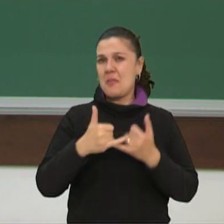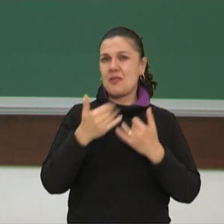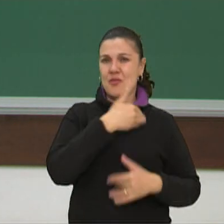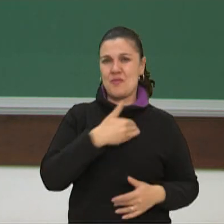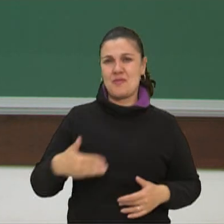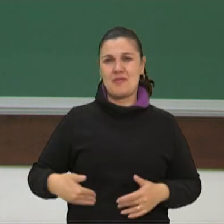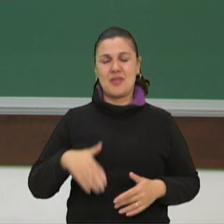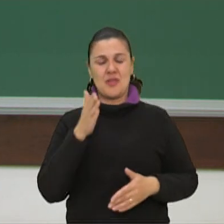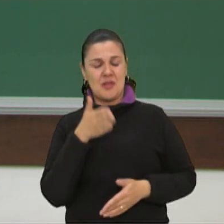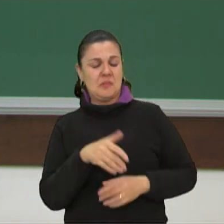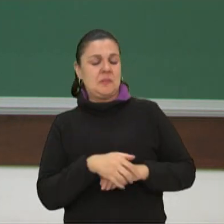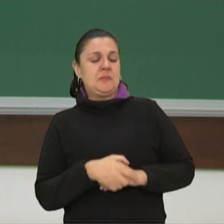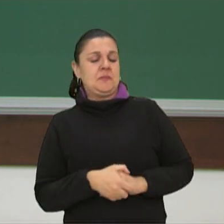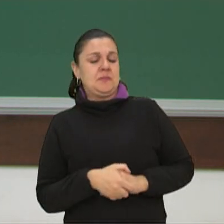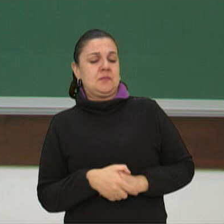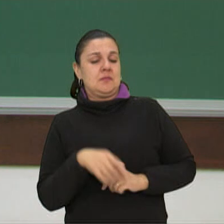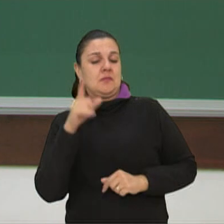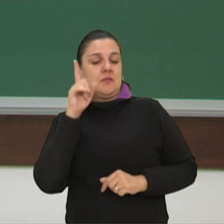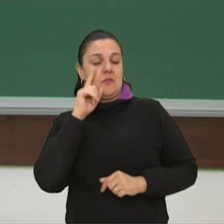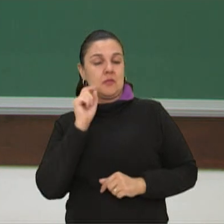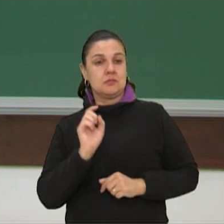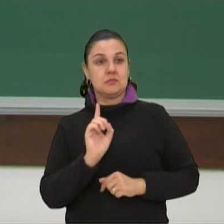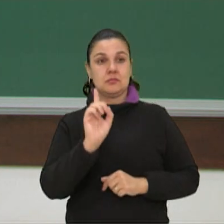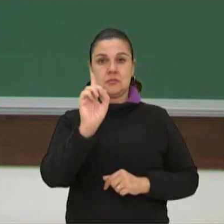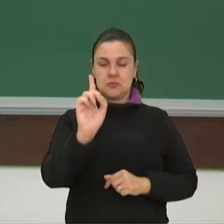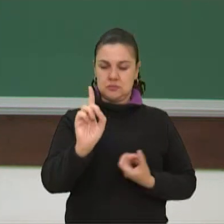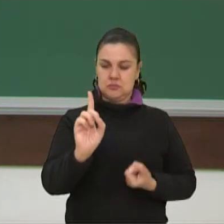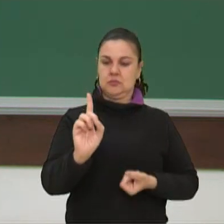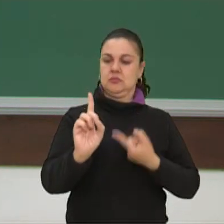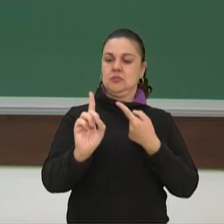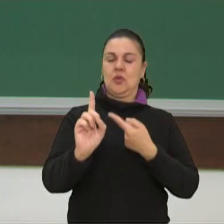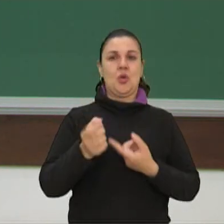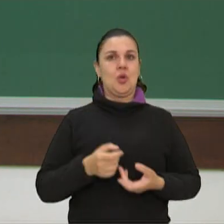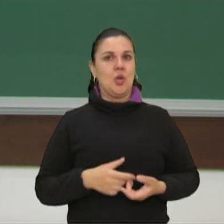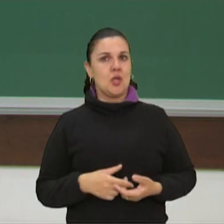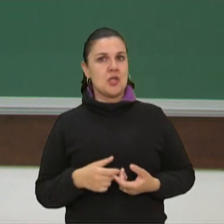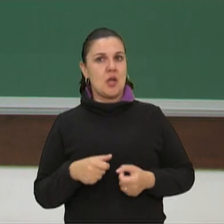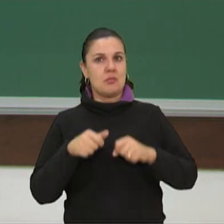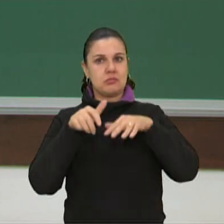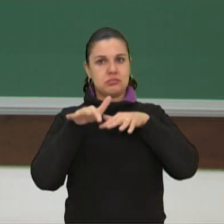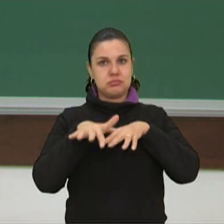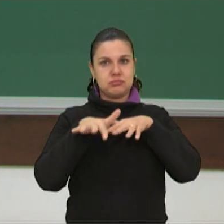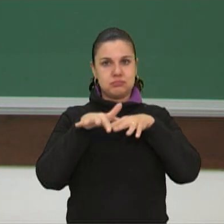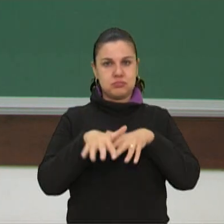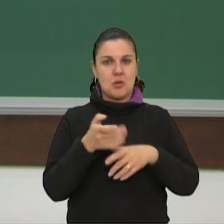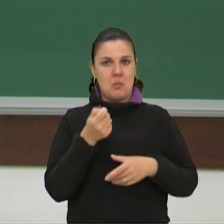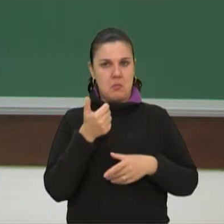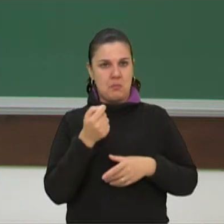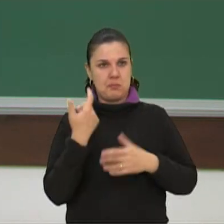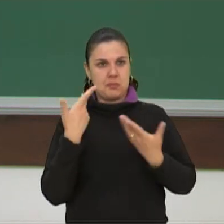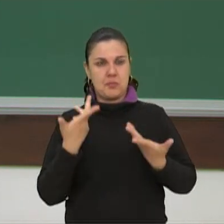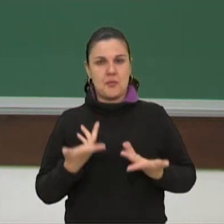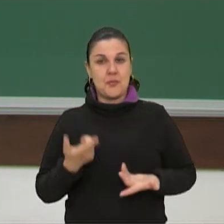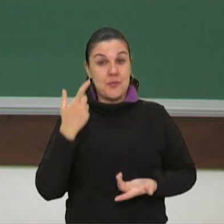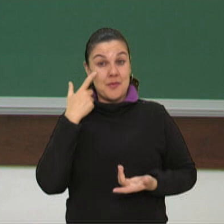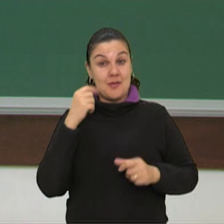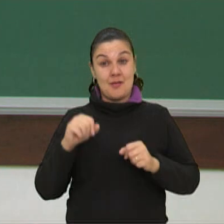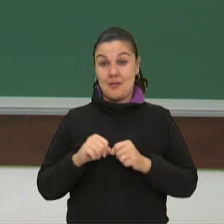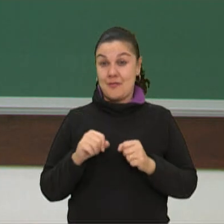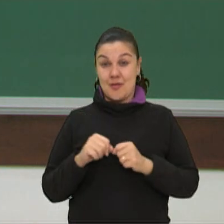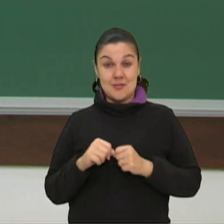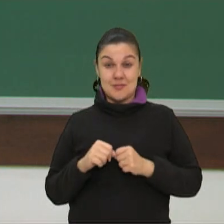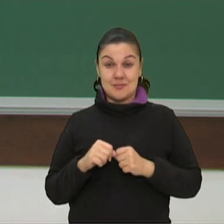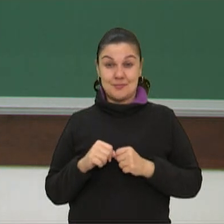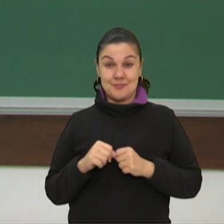então, ele foi surpreendido com essa revolta e com tropas em menor número que ele estava. O que o conde de